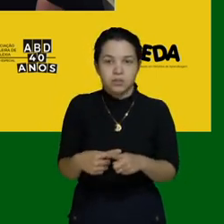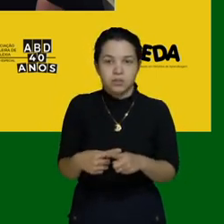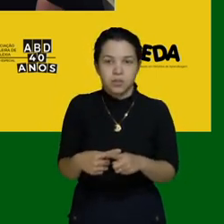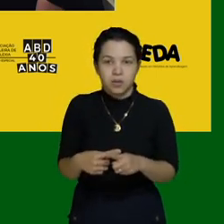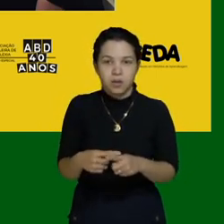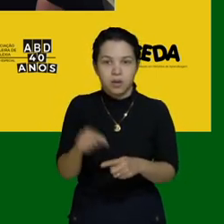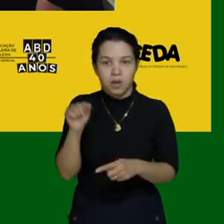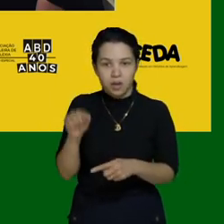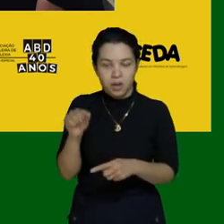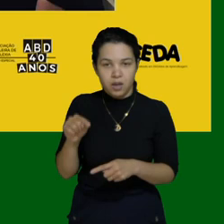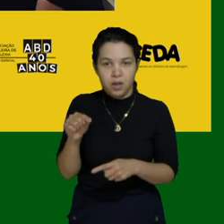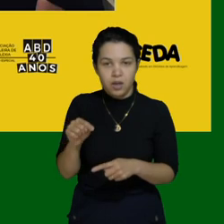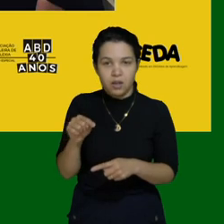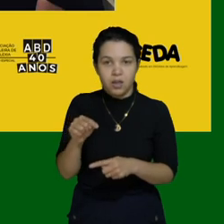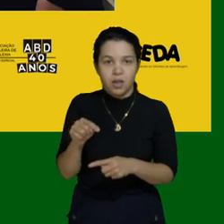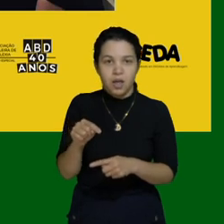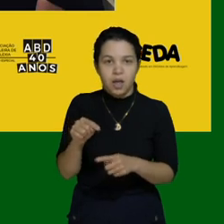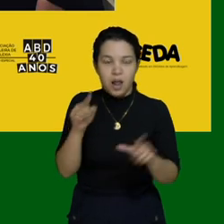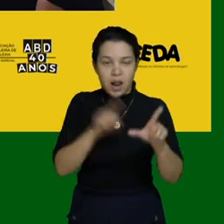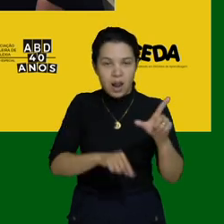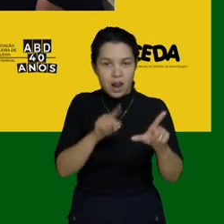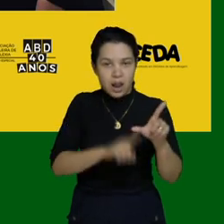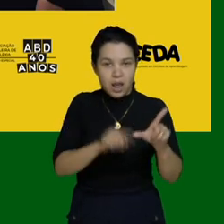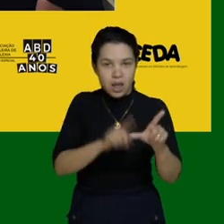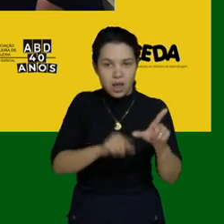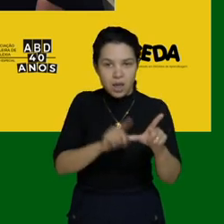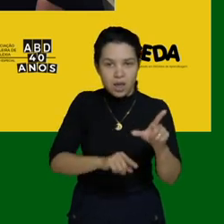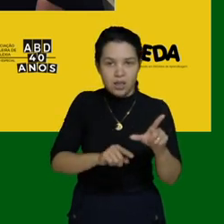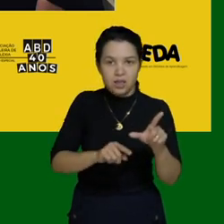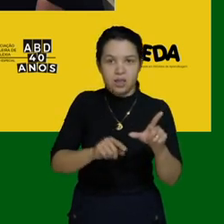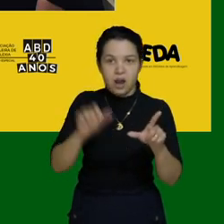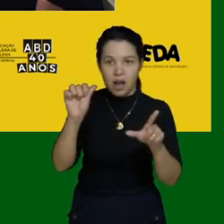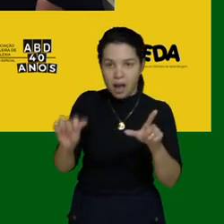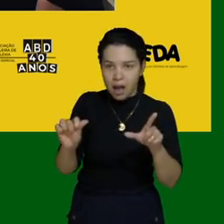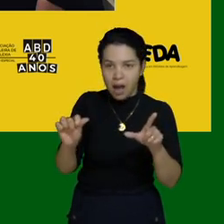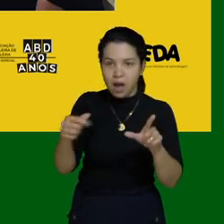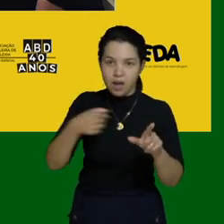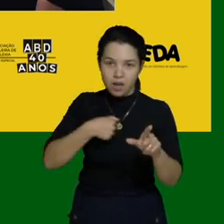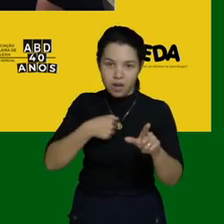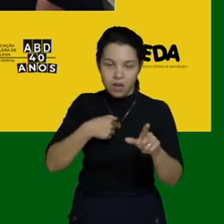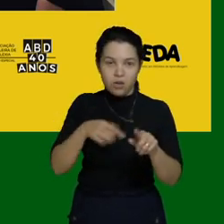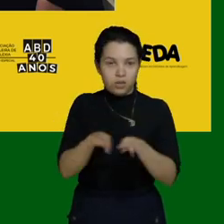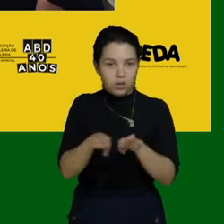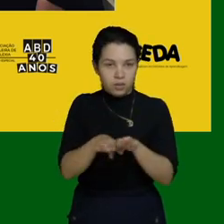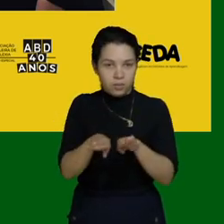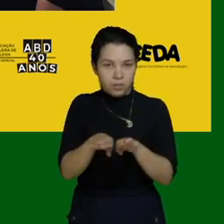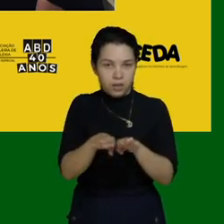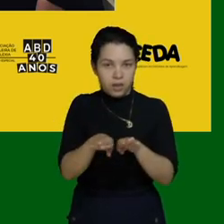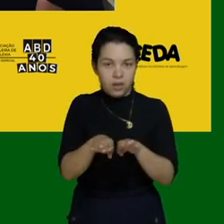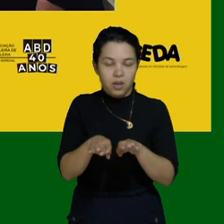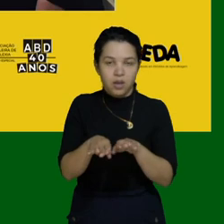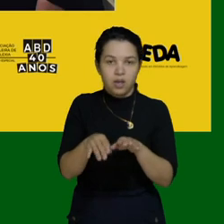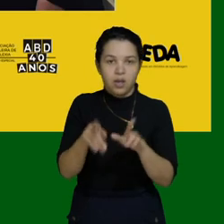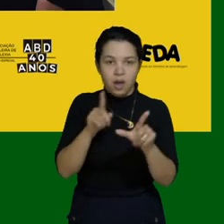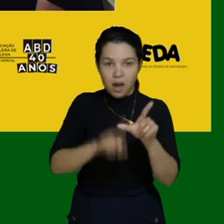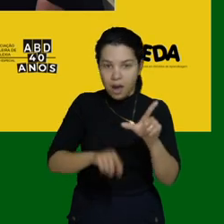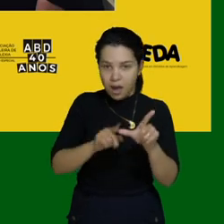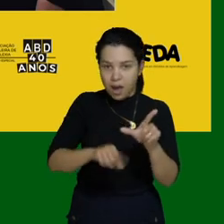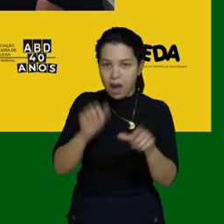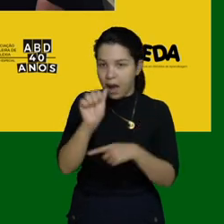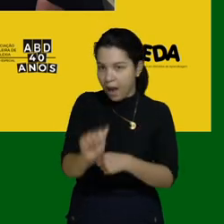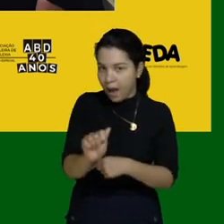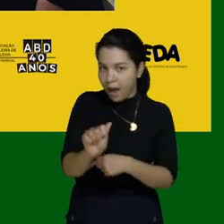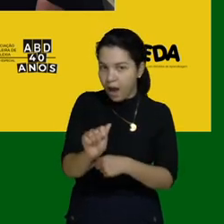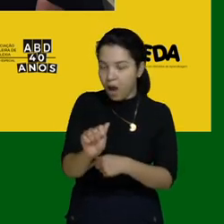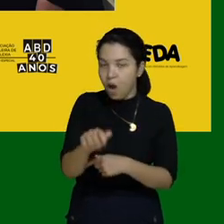a né então Tia você é a super letra a e eu também né Qual é o som do A então Eles já chegam que que eu vou fazer hoje